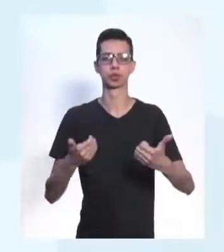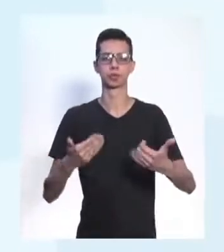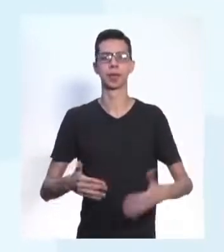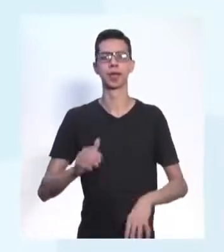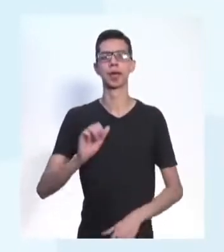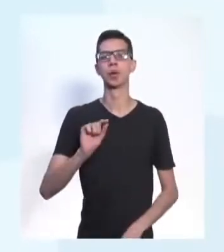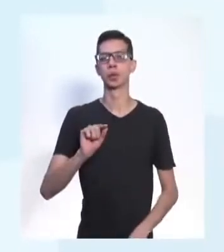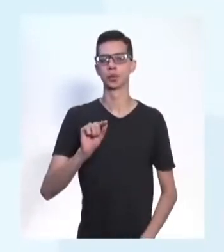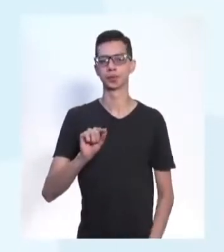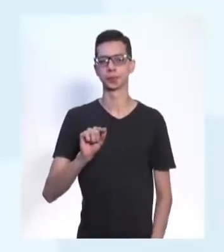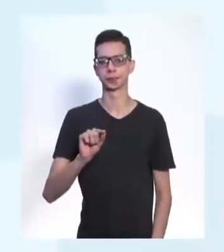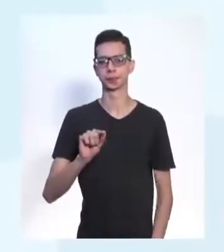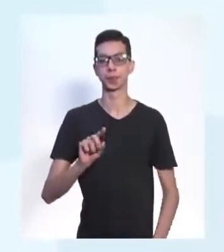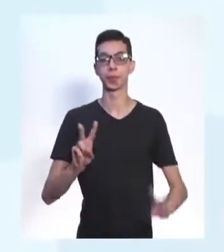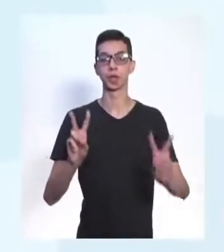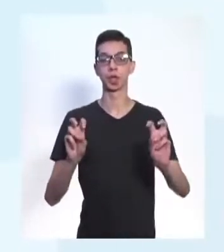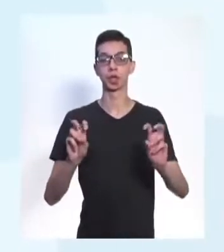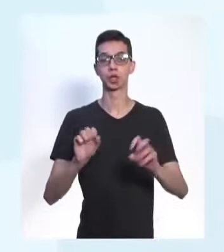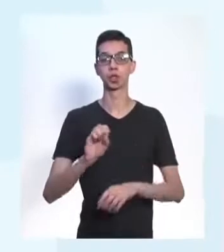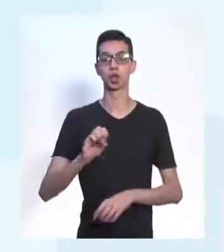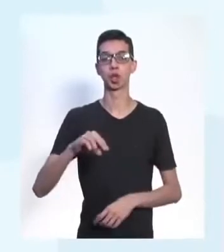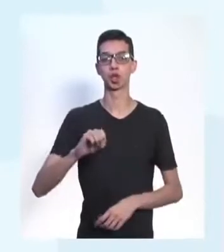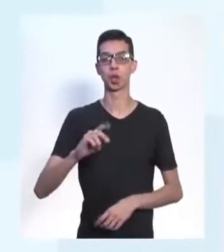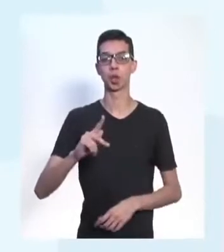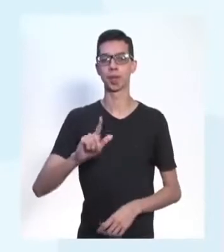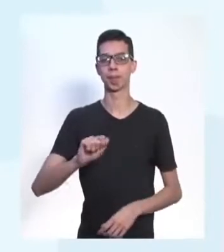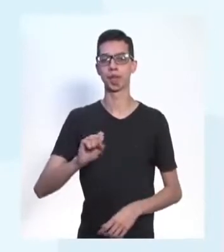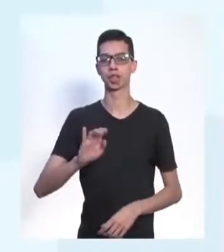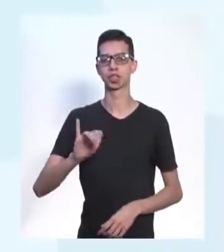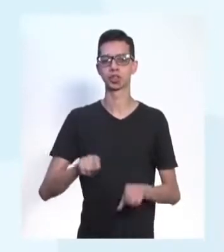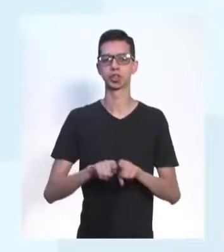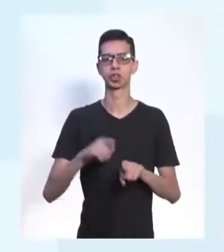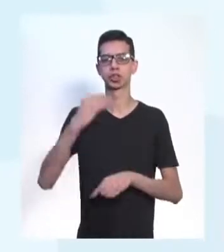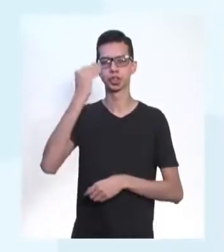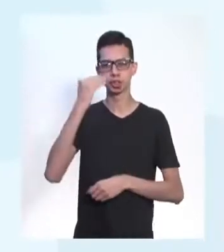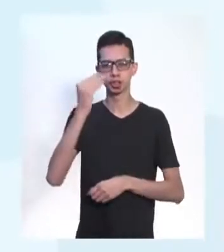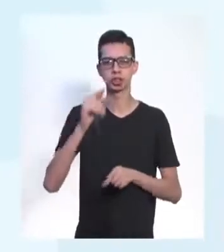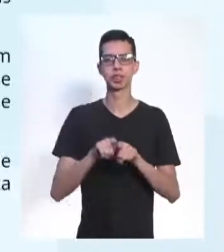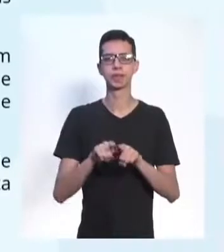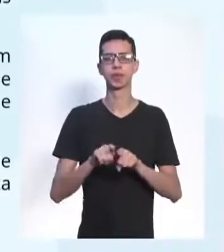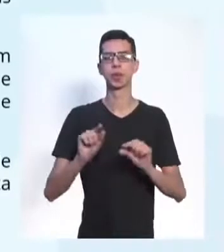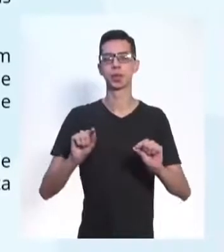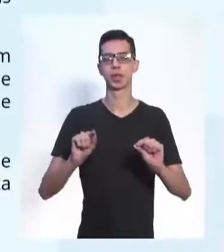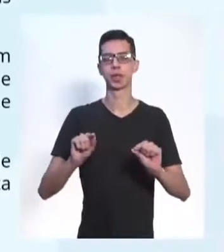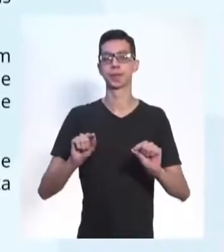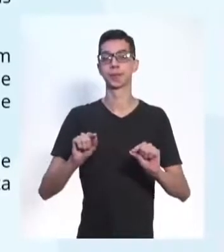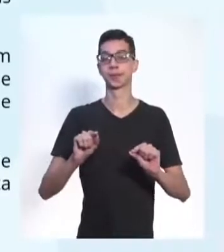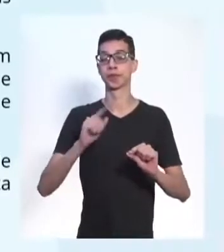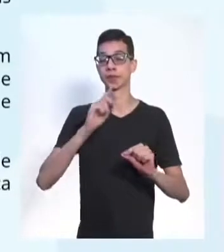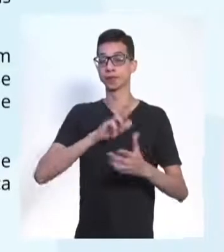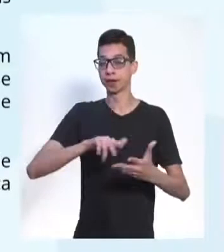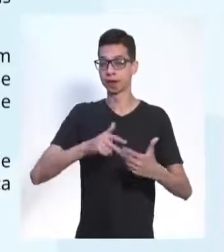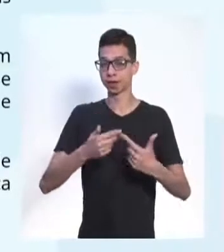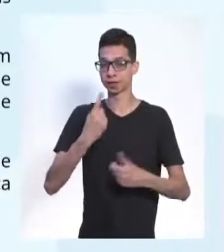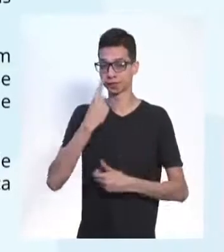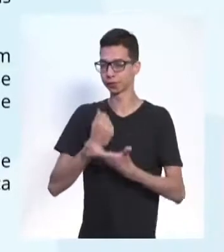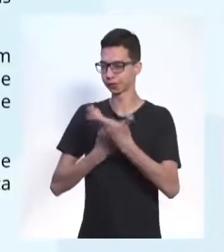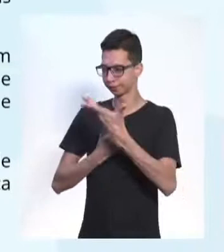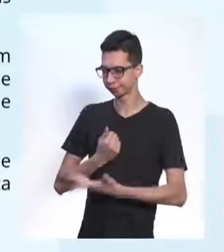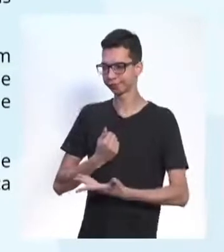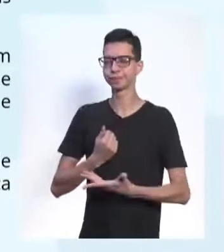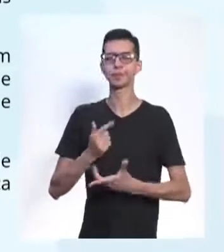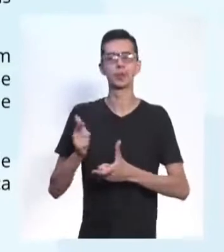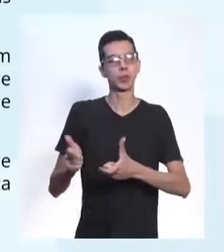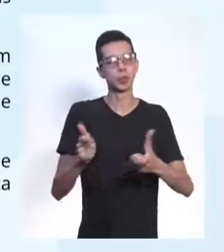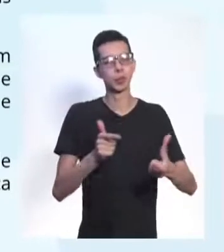figurinos, cenário, sonoplastia, maquiagem e visagismo. Vamos lá, passando para o próximo slide. Então, figurino e